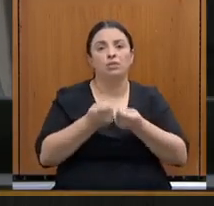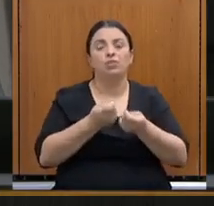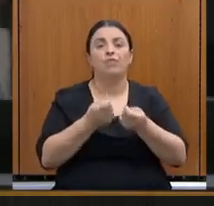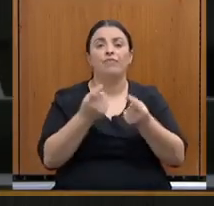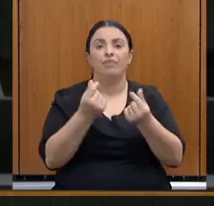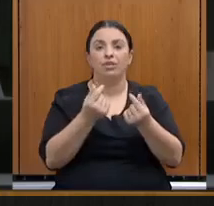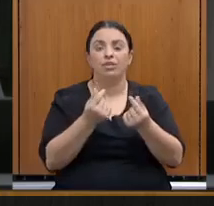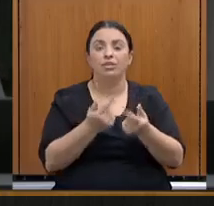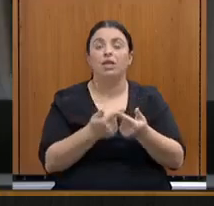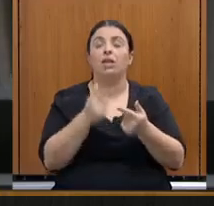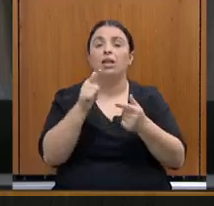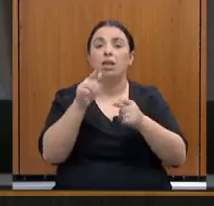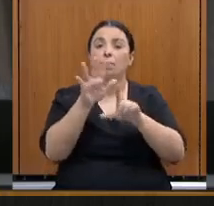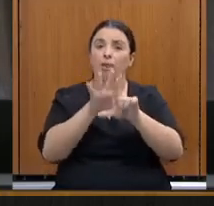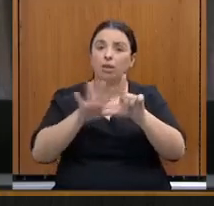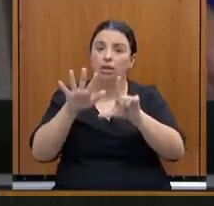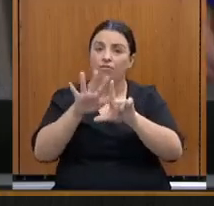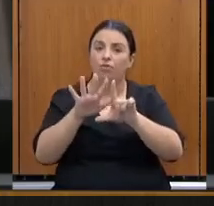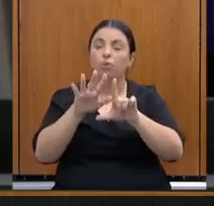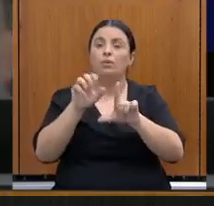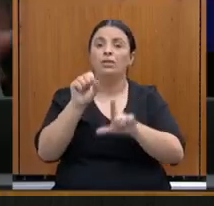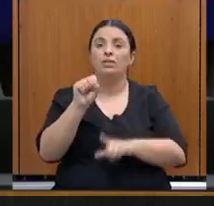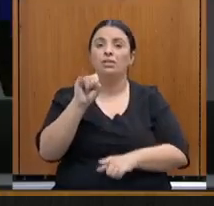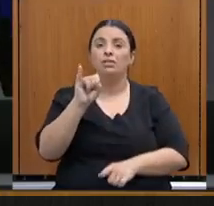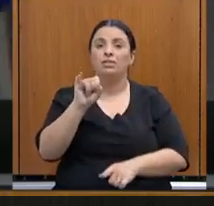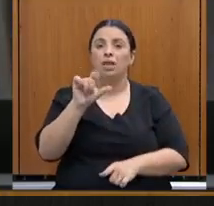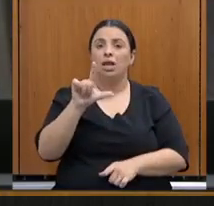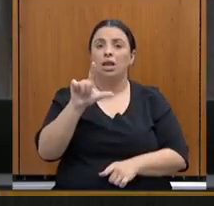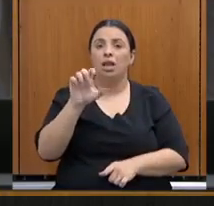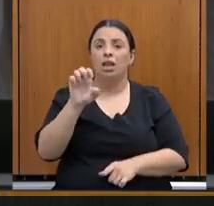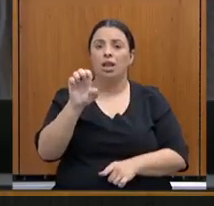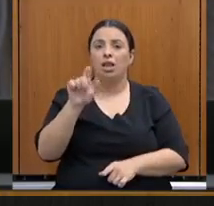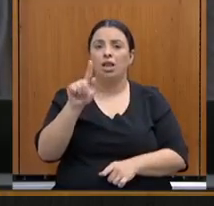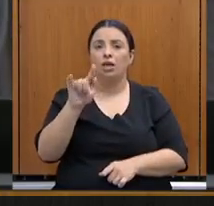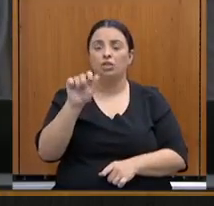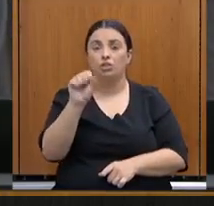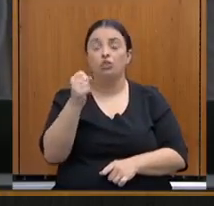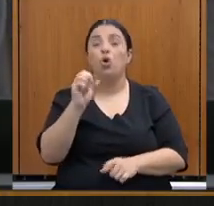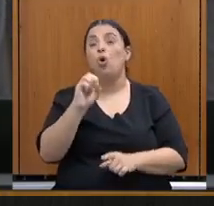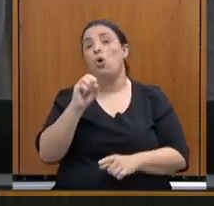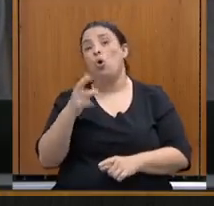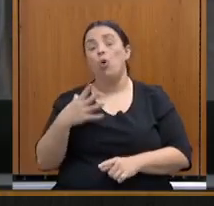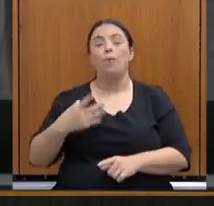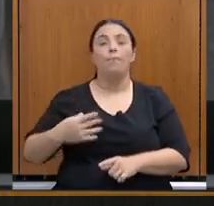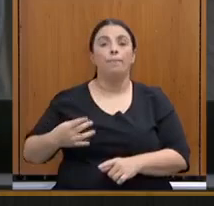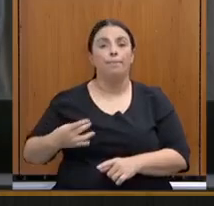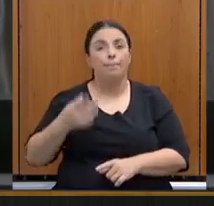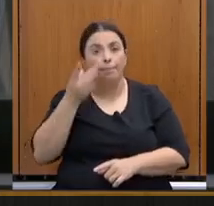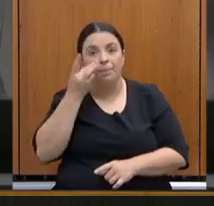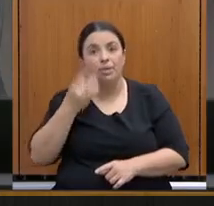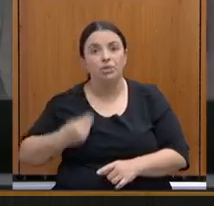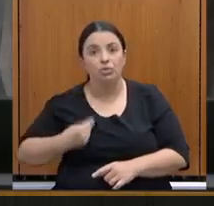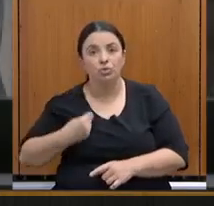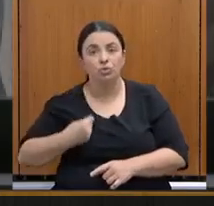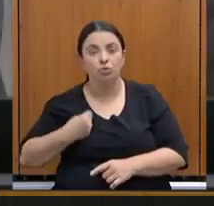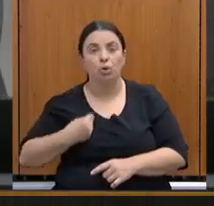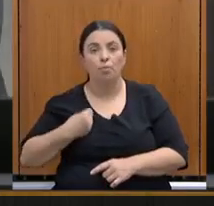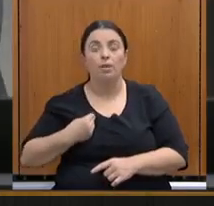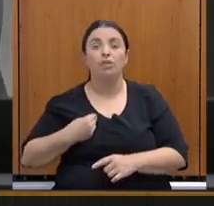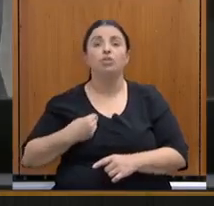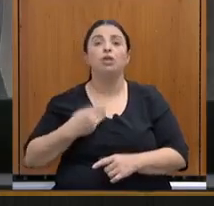Sileges ou, pessoalmente, requerimentos contendo recomendações referentes ao tema